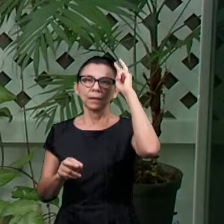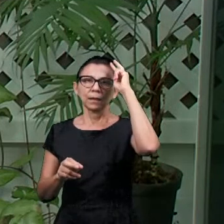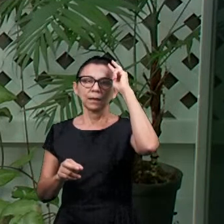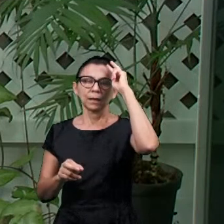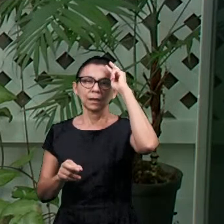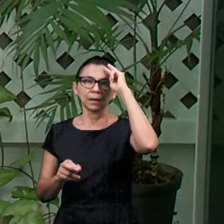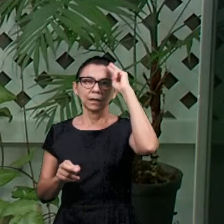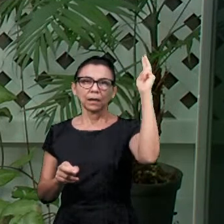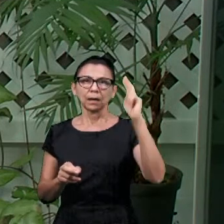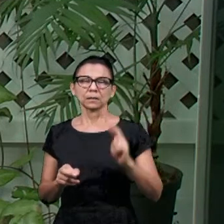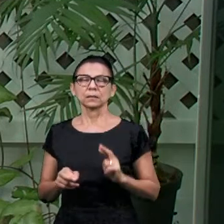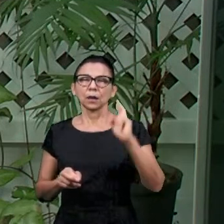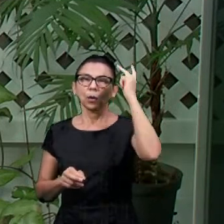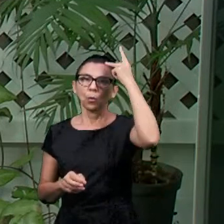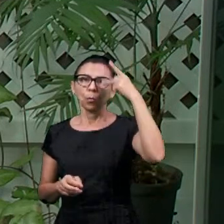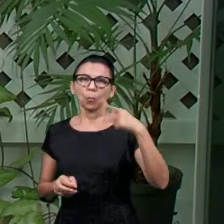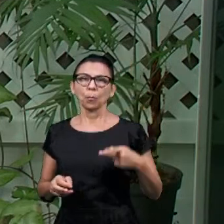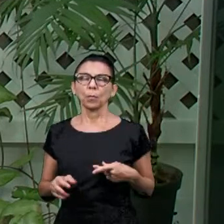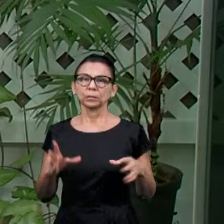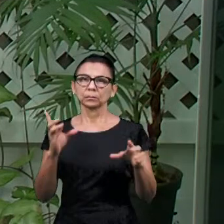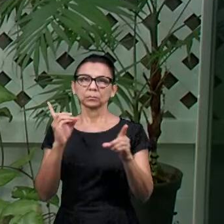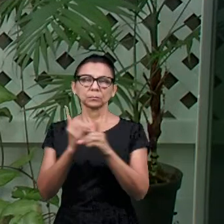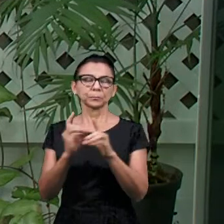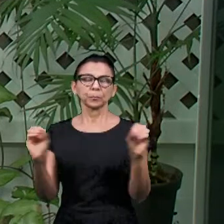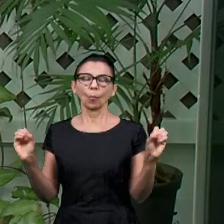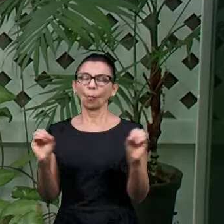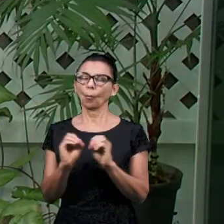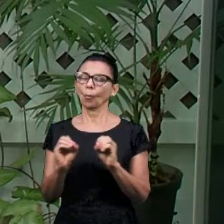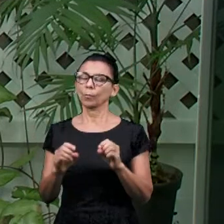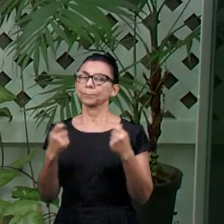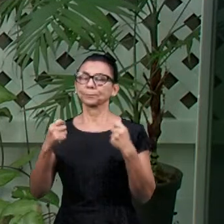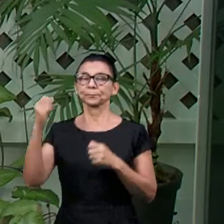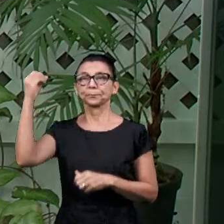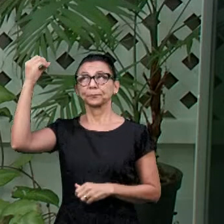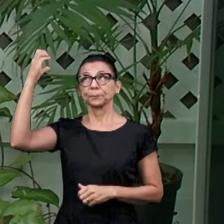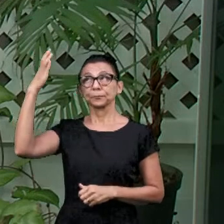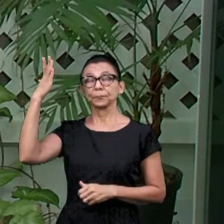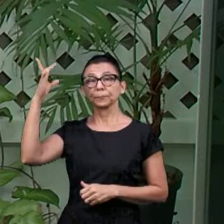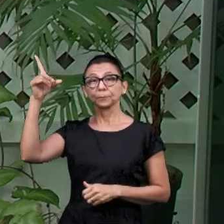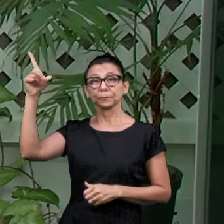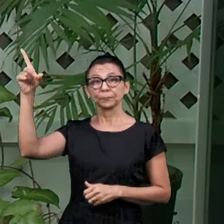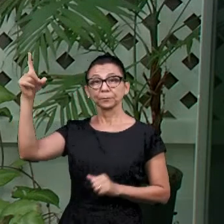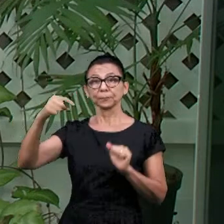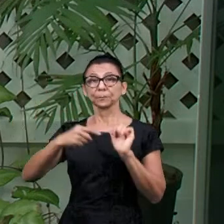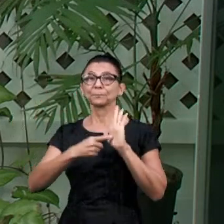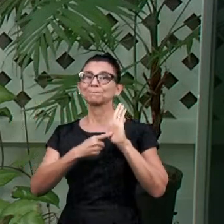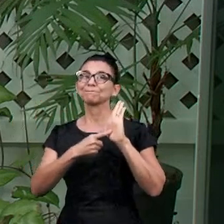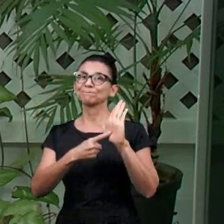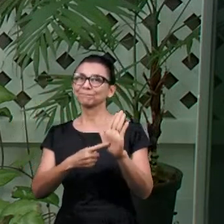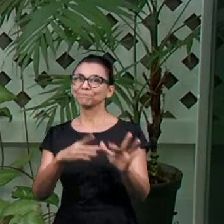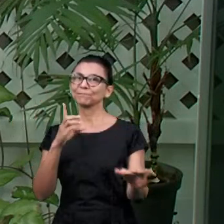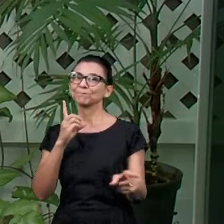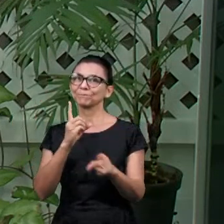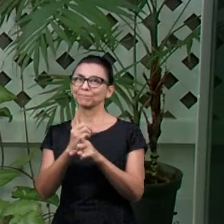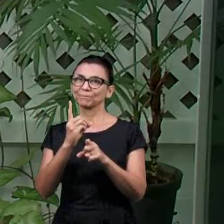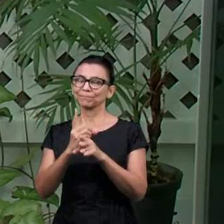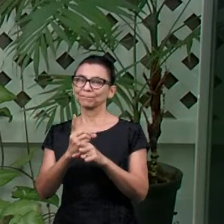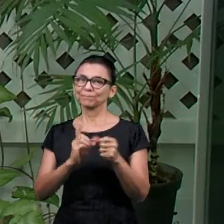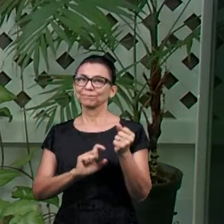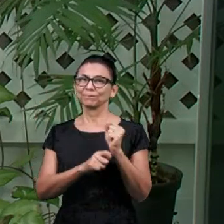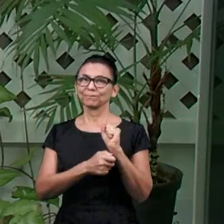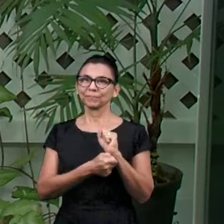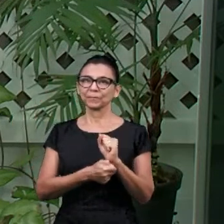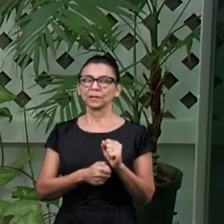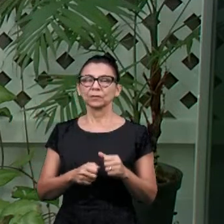da revelação. É preciso uma revelação para que o homem descubra os tesouros. Então ele vai descobrir o poder do